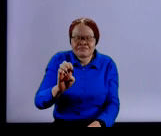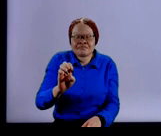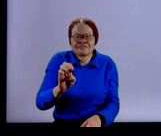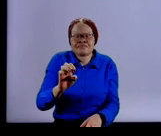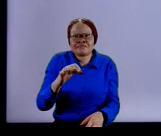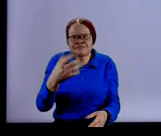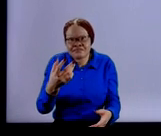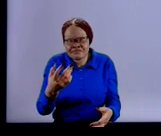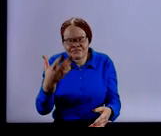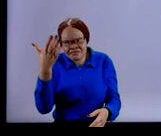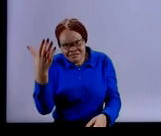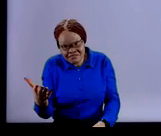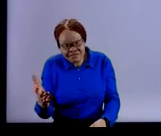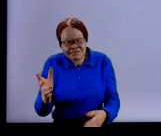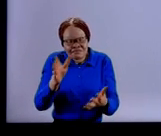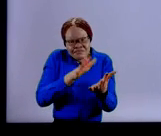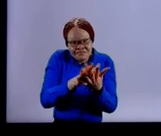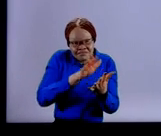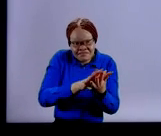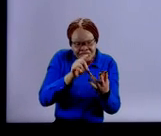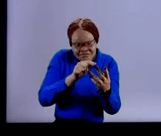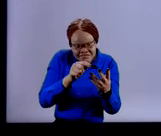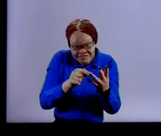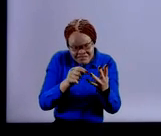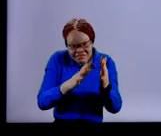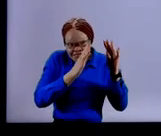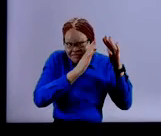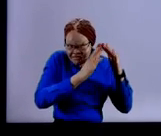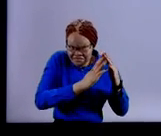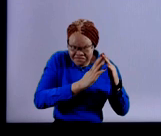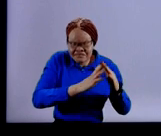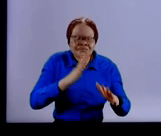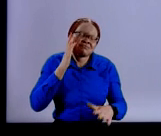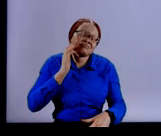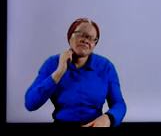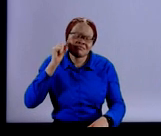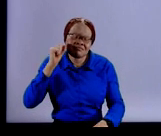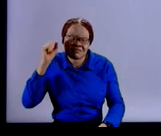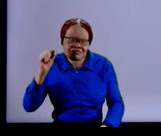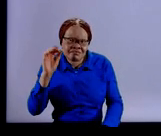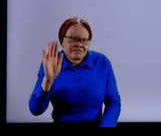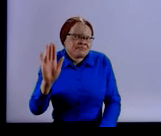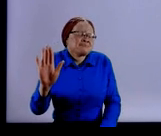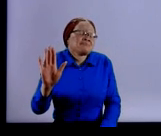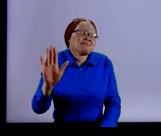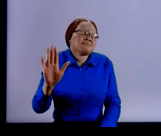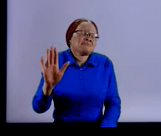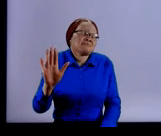resposta é o saíde descreve a Casa dos Avós certo